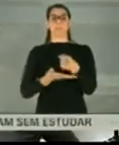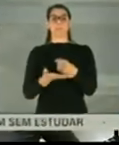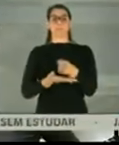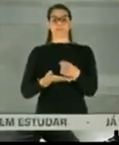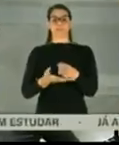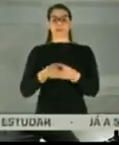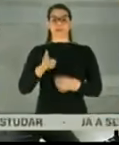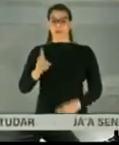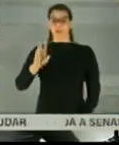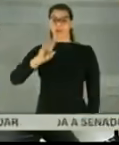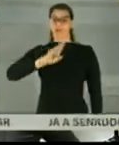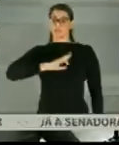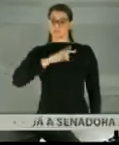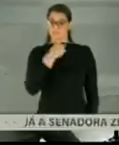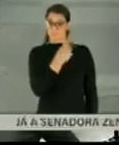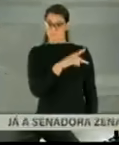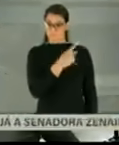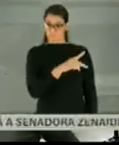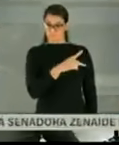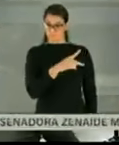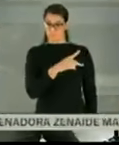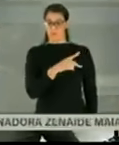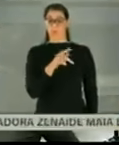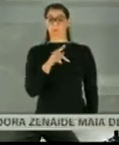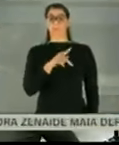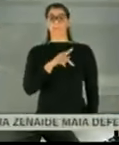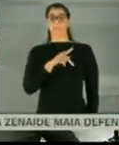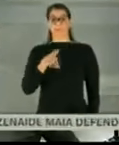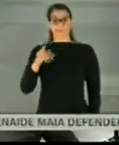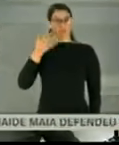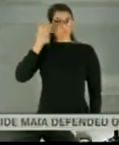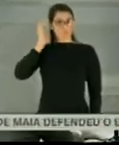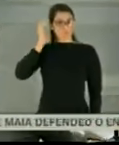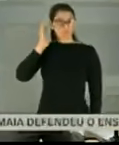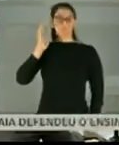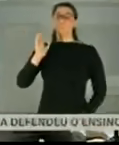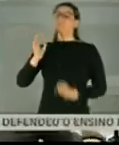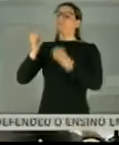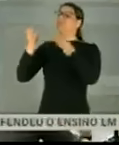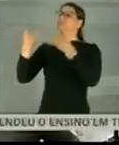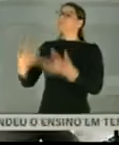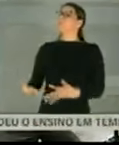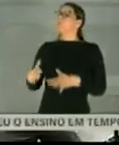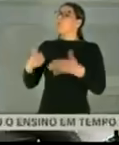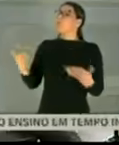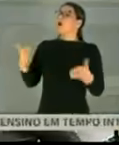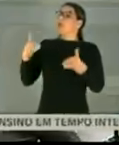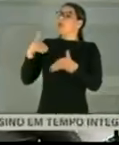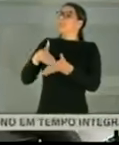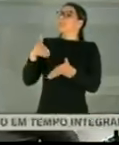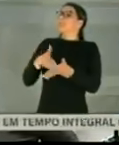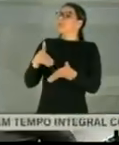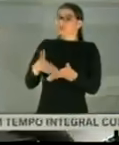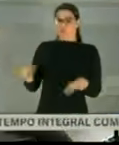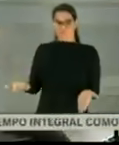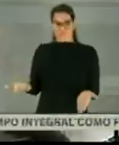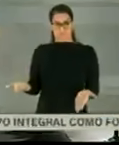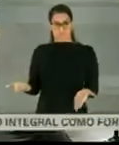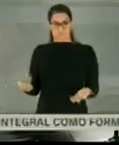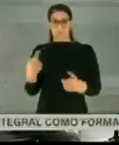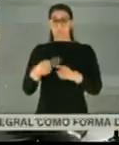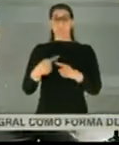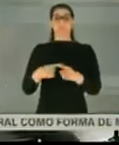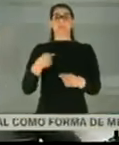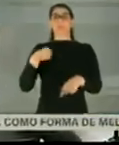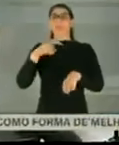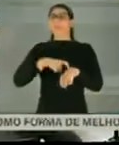nessa resposta, para que o presidente Fux possa dizer quais são os limites. Exatamente. Tá certo? Porque eu não vou